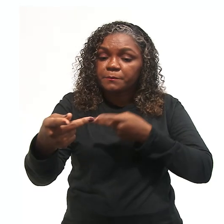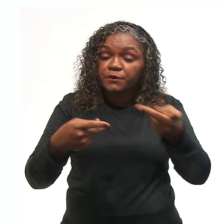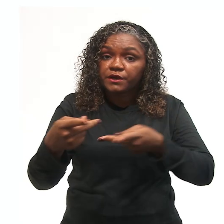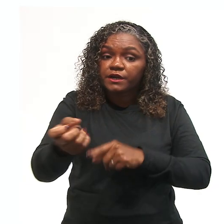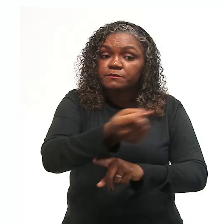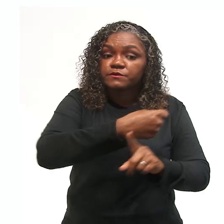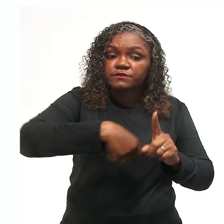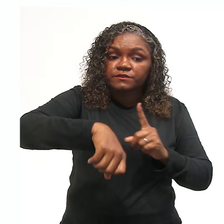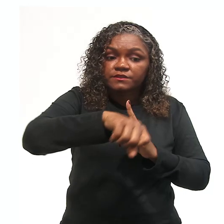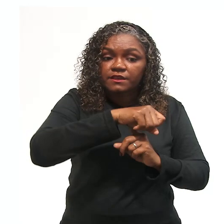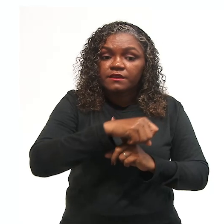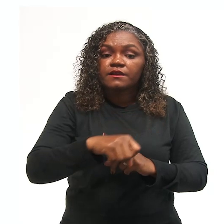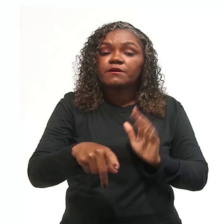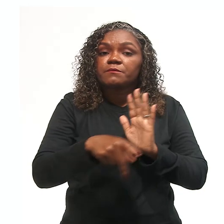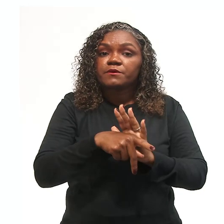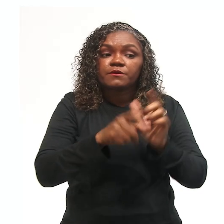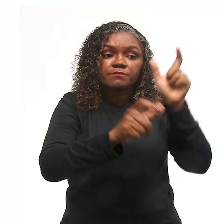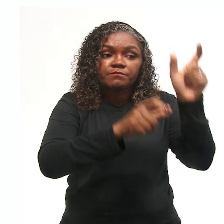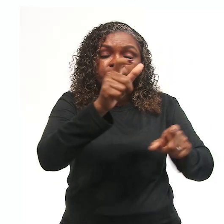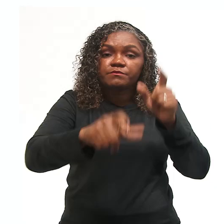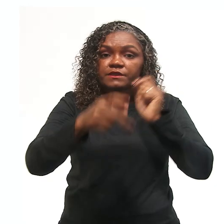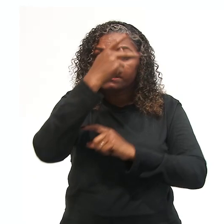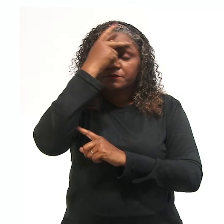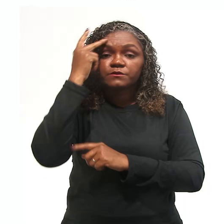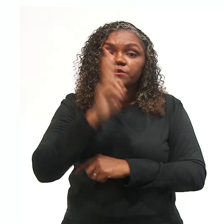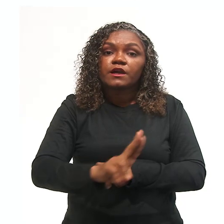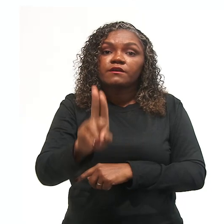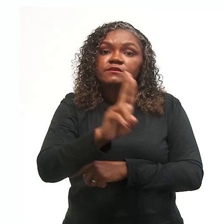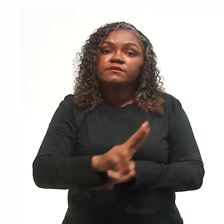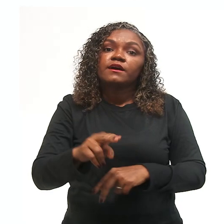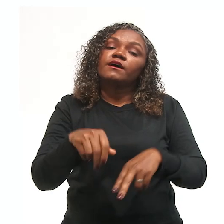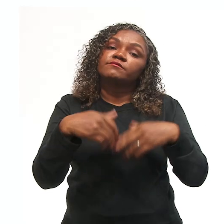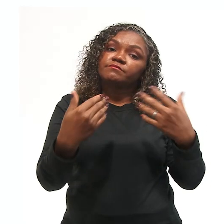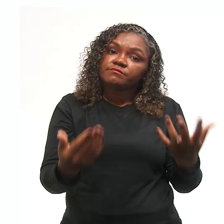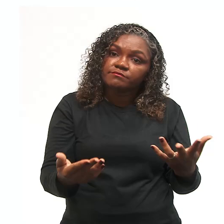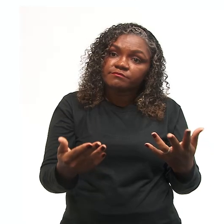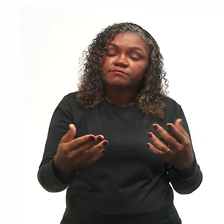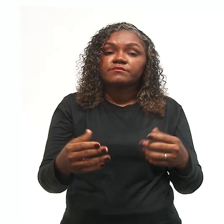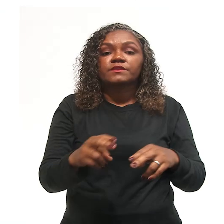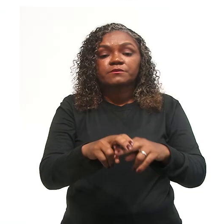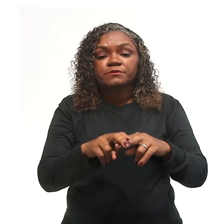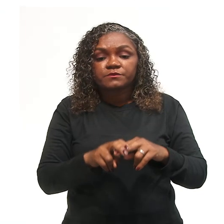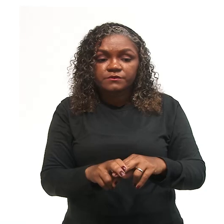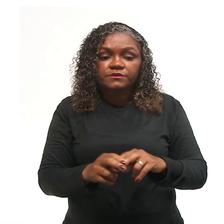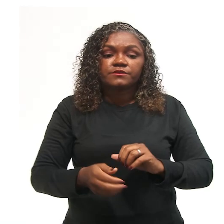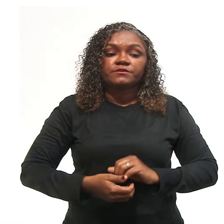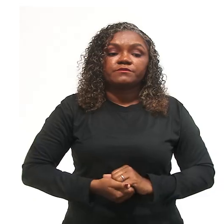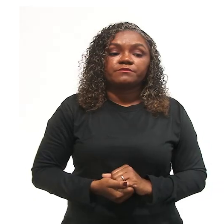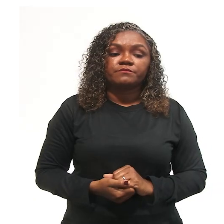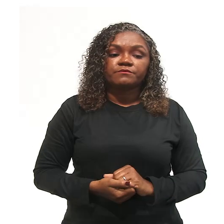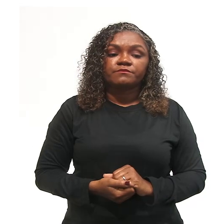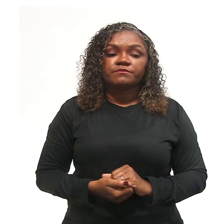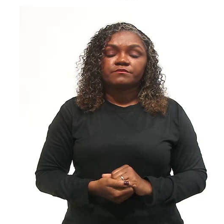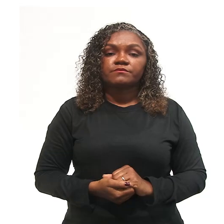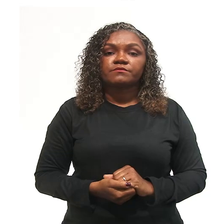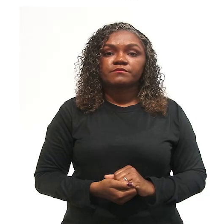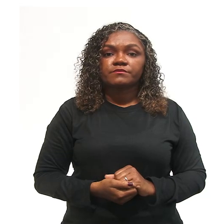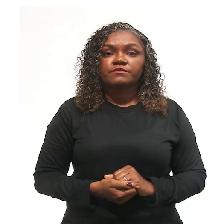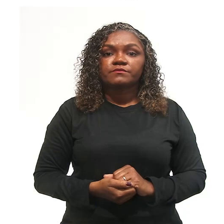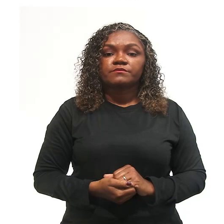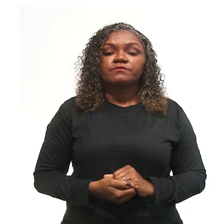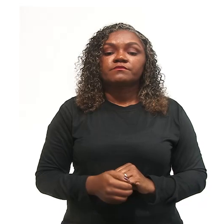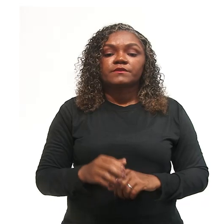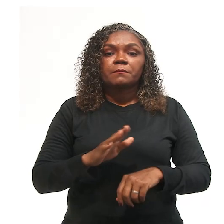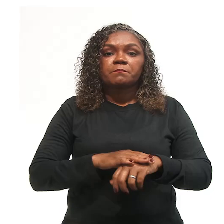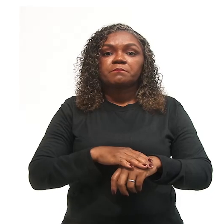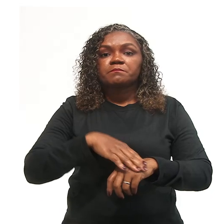subsídios aos bens de consumo popular, né, financiados por tributos incidentes sobre os bens consumidos pelas